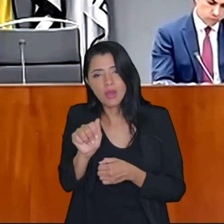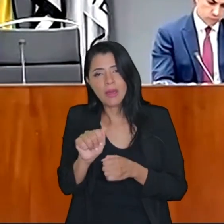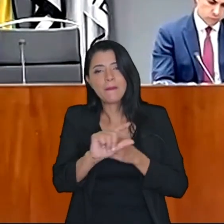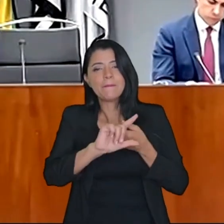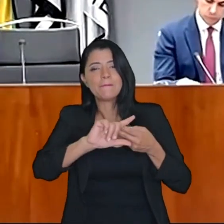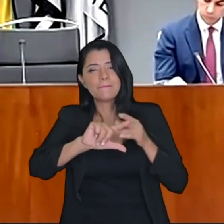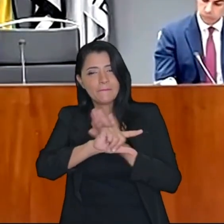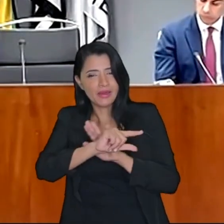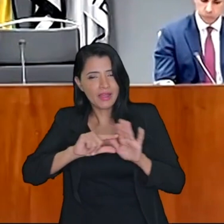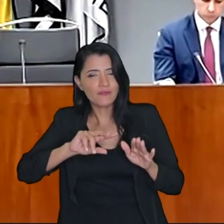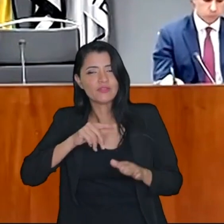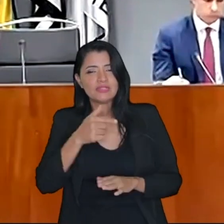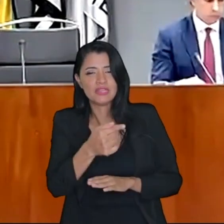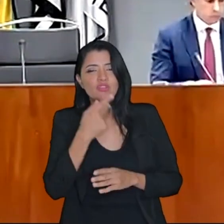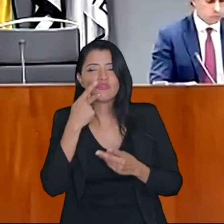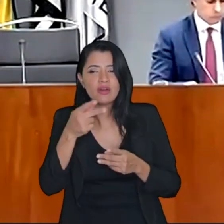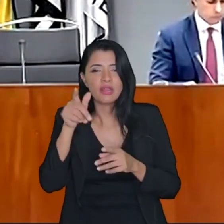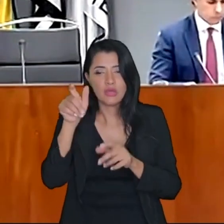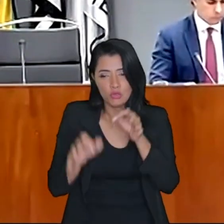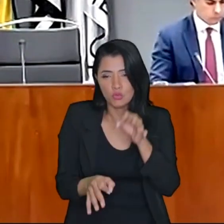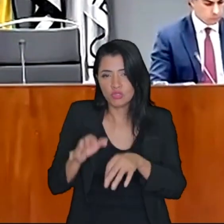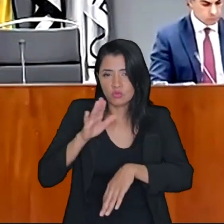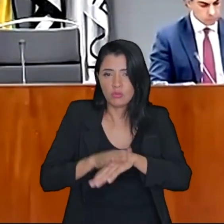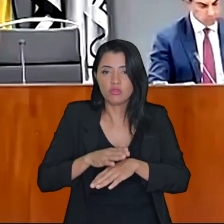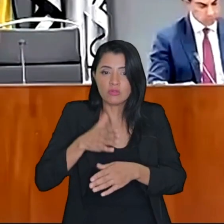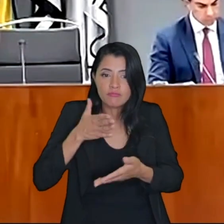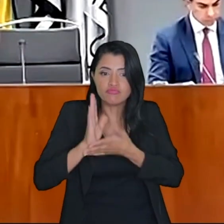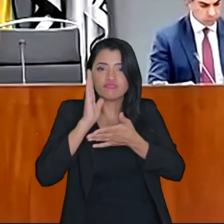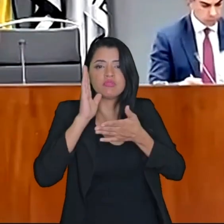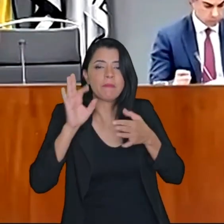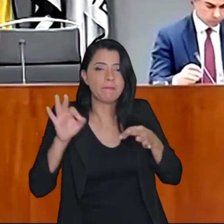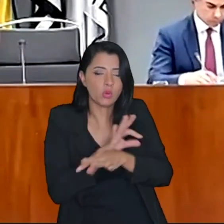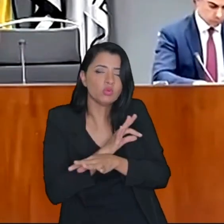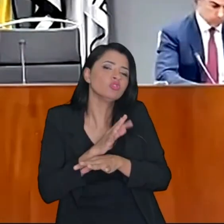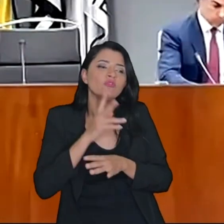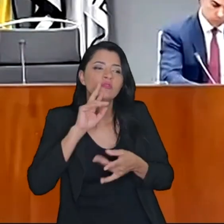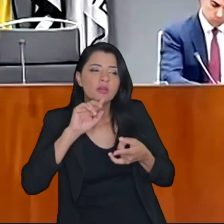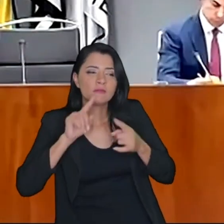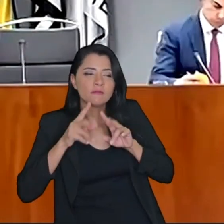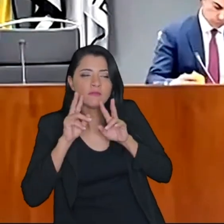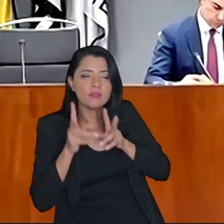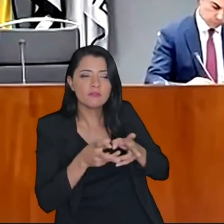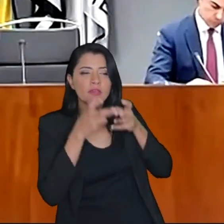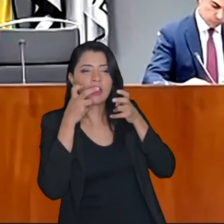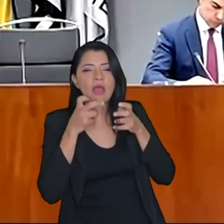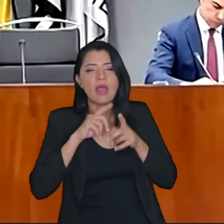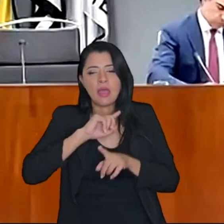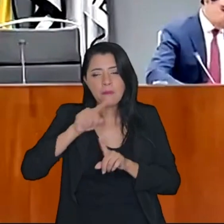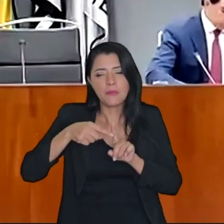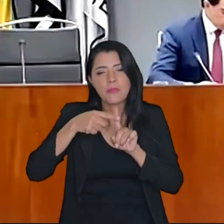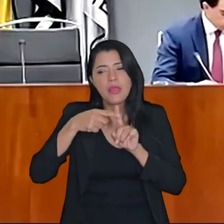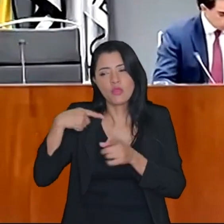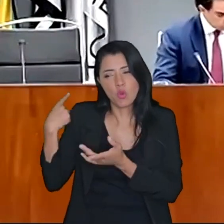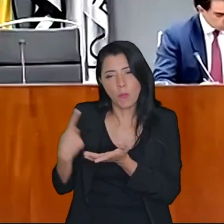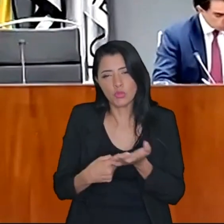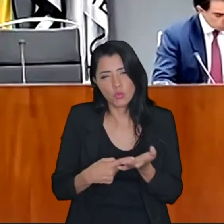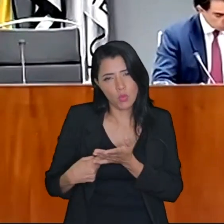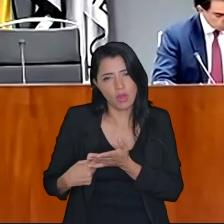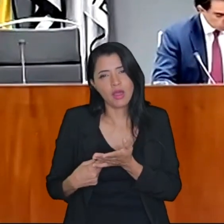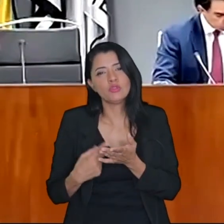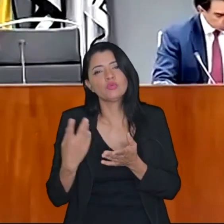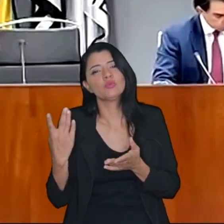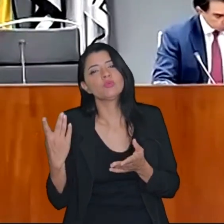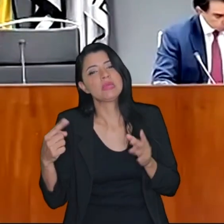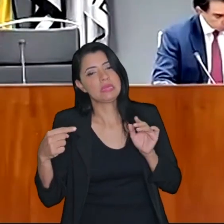parágrafo 7º, e diz que o juiz, no momento da homologação, vai verificar a adequação dos benefícios pactuados àqueles